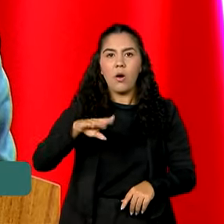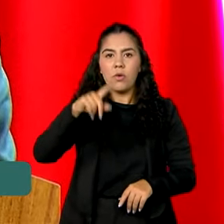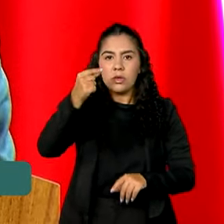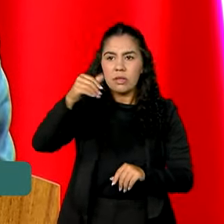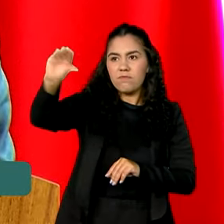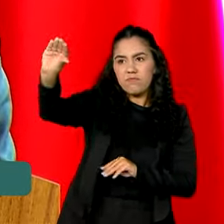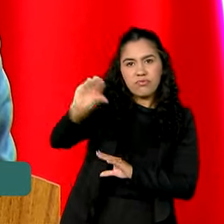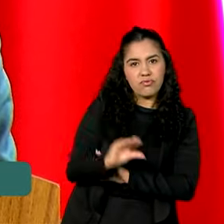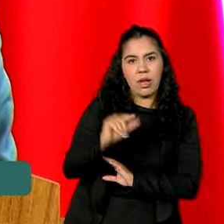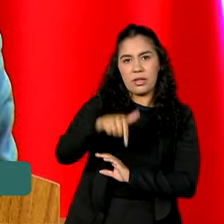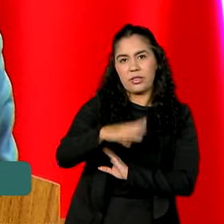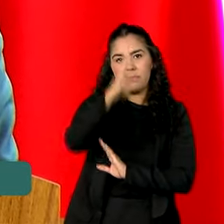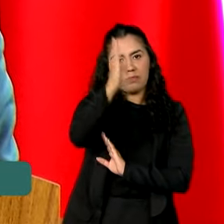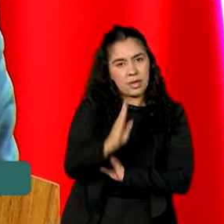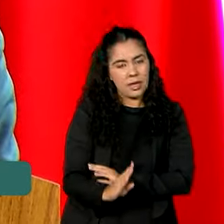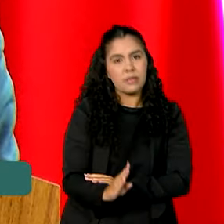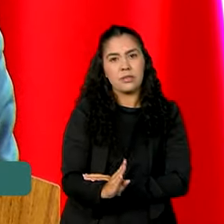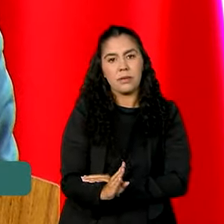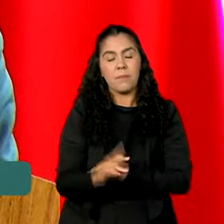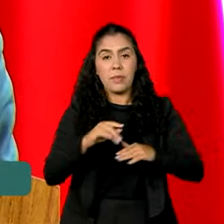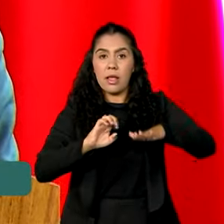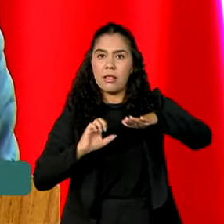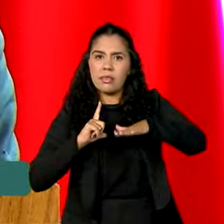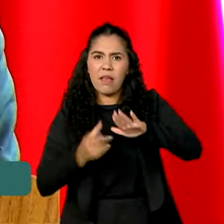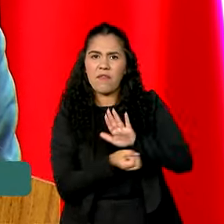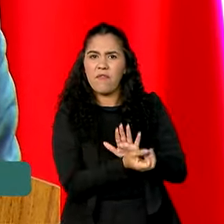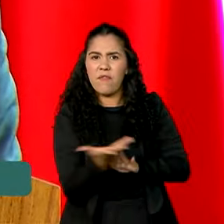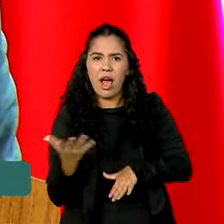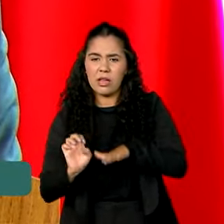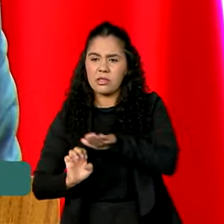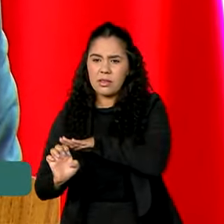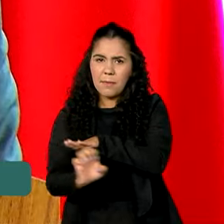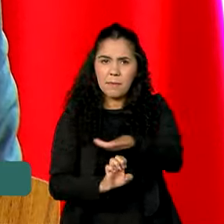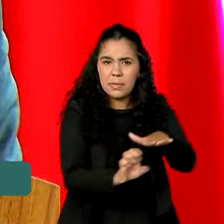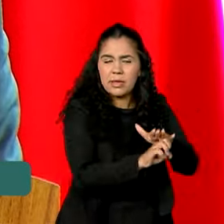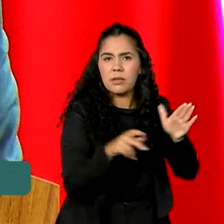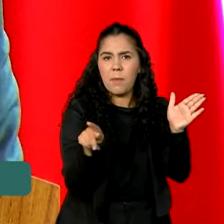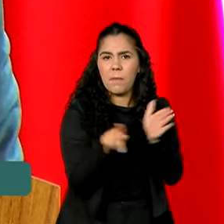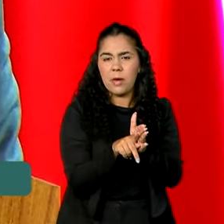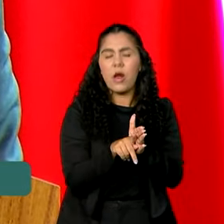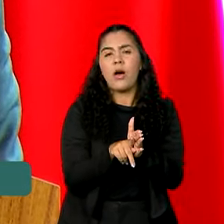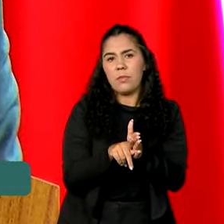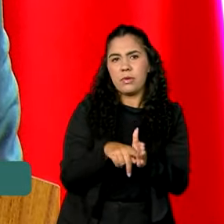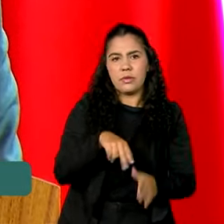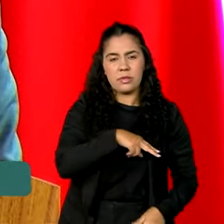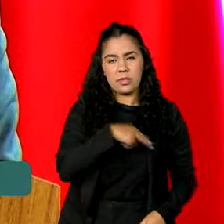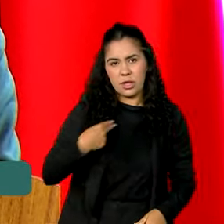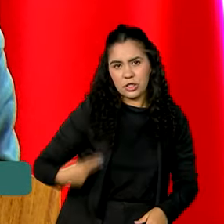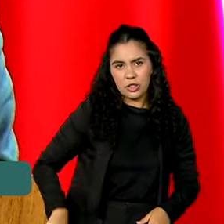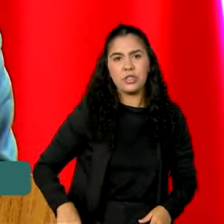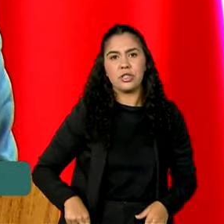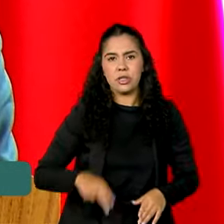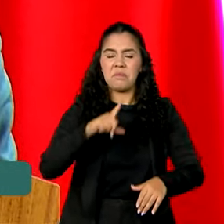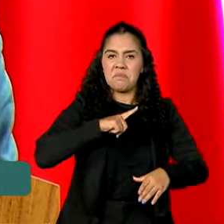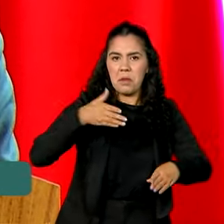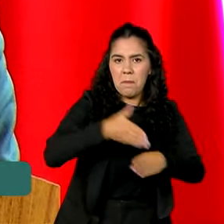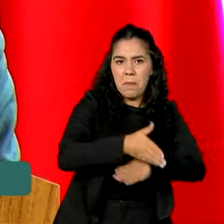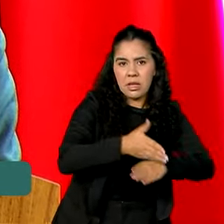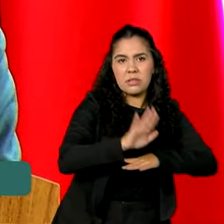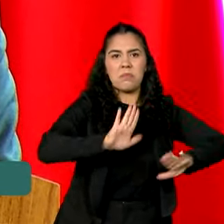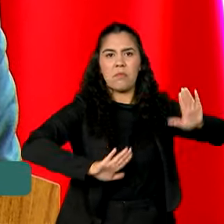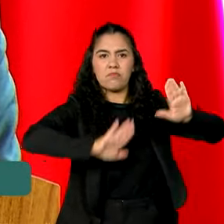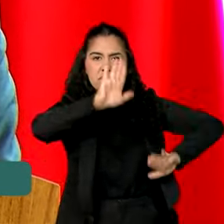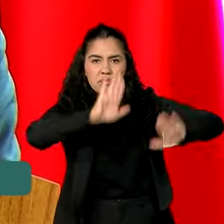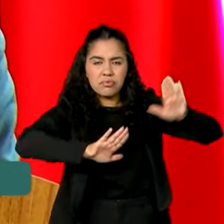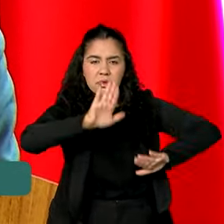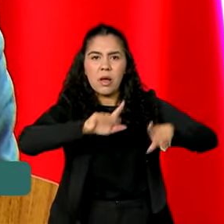no Brasil. Empresas chinesas vêm participando de licitações de projetos de infraestrutura